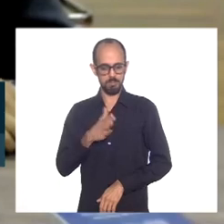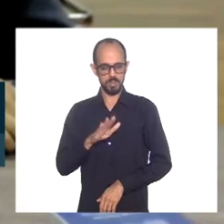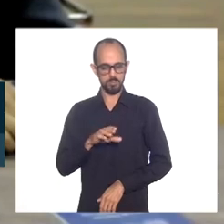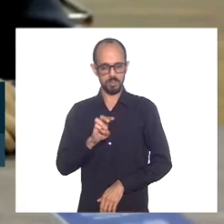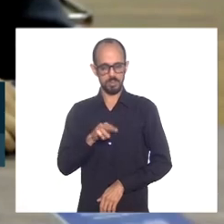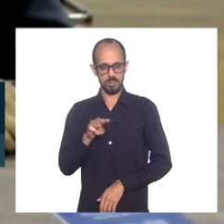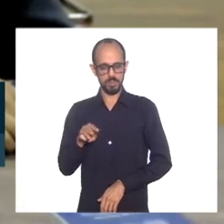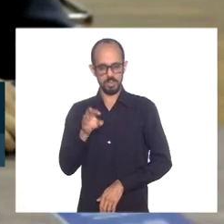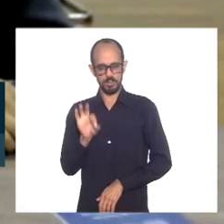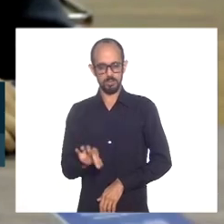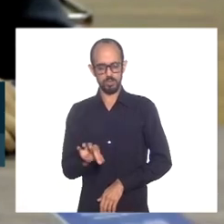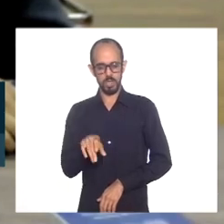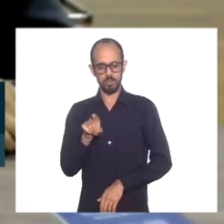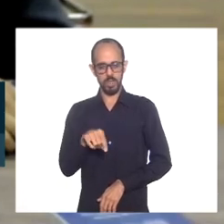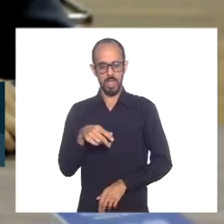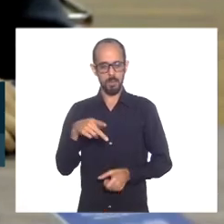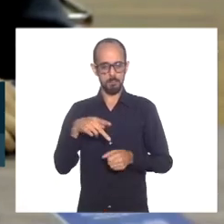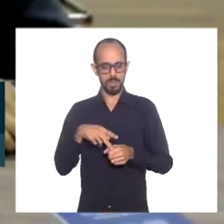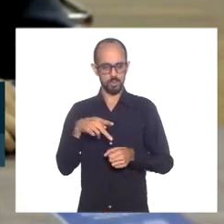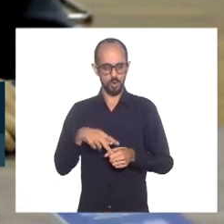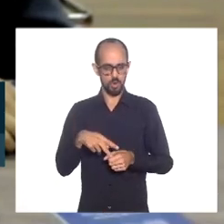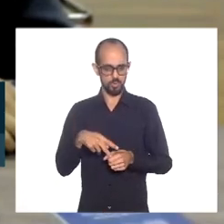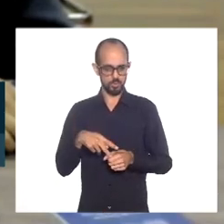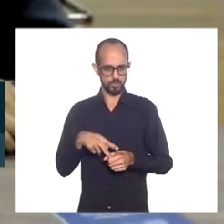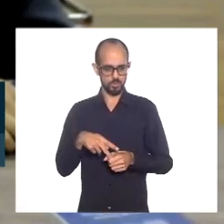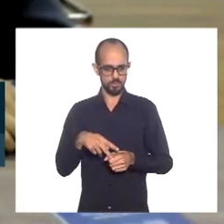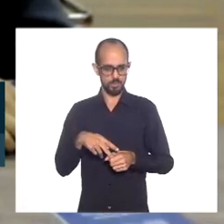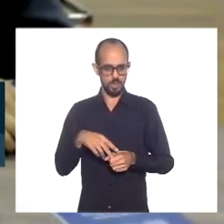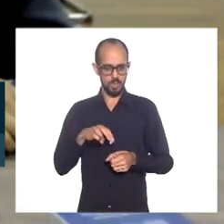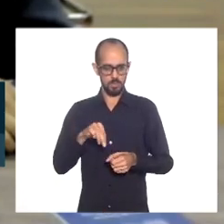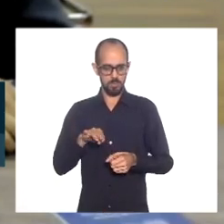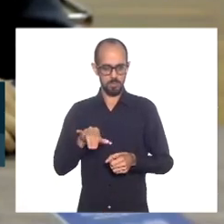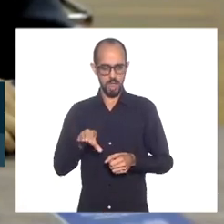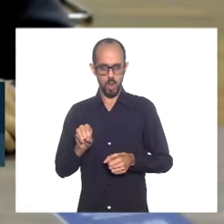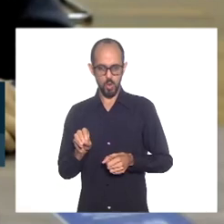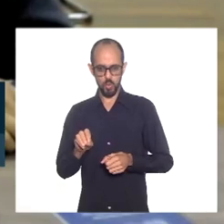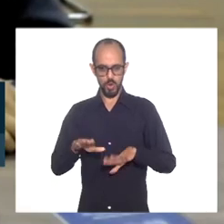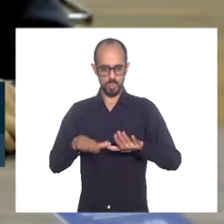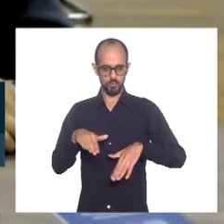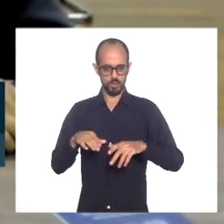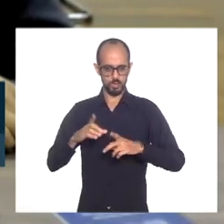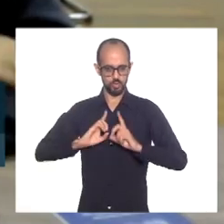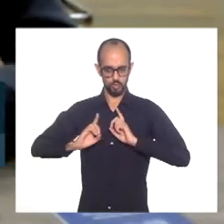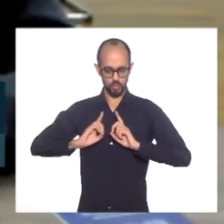PIB é o setor de petróleo. O Mauro, de vez em quando, discute comigo, mas quando a gente fala